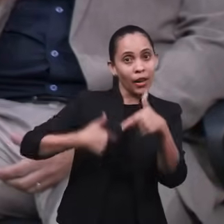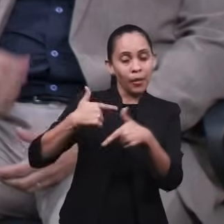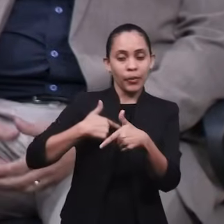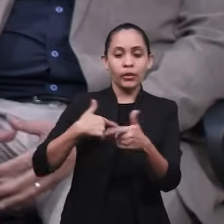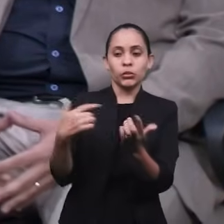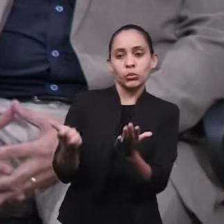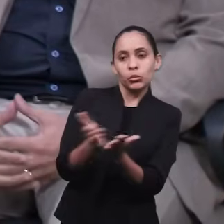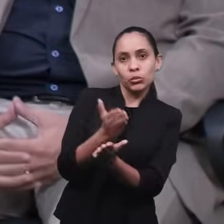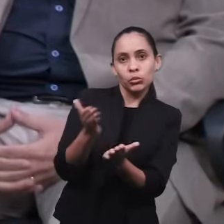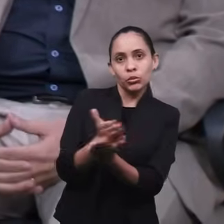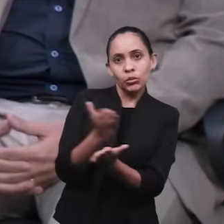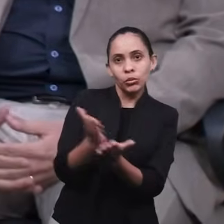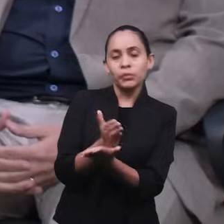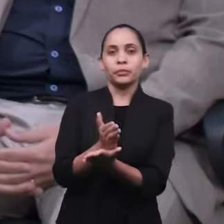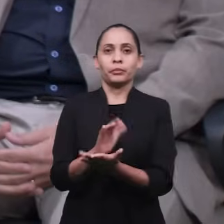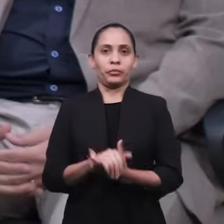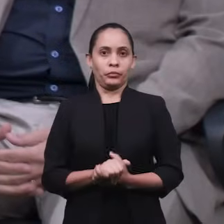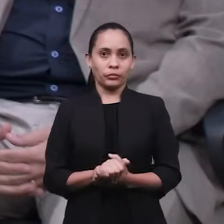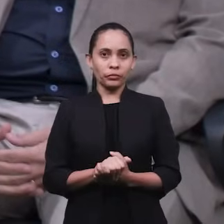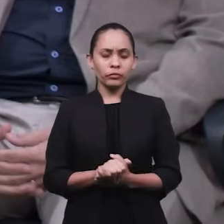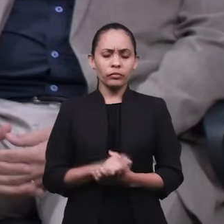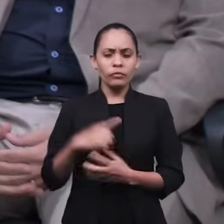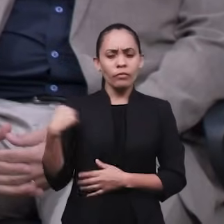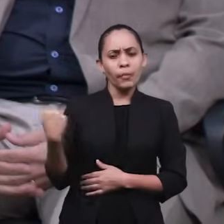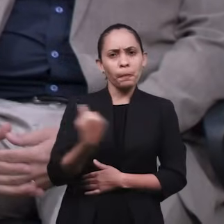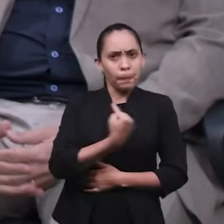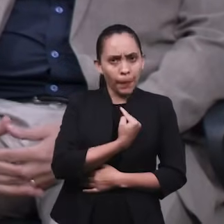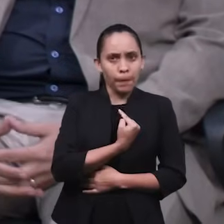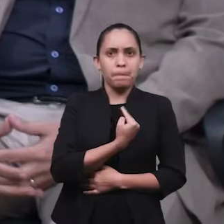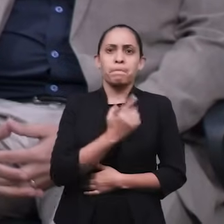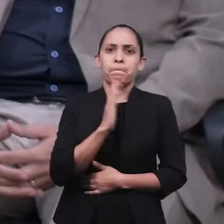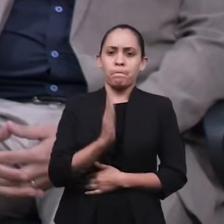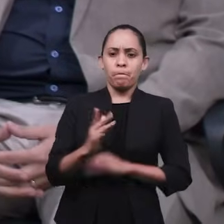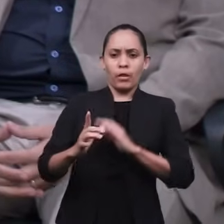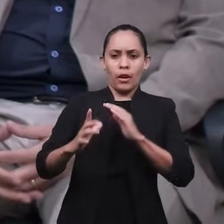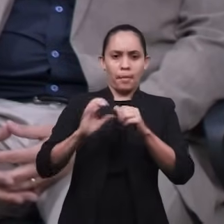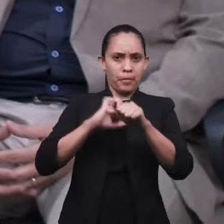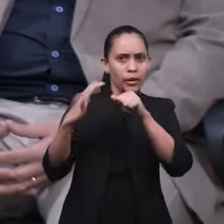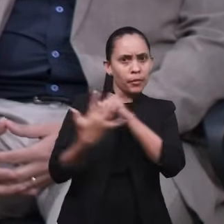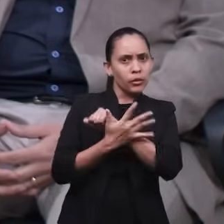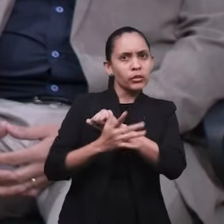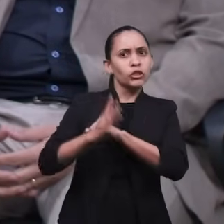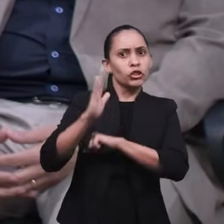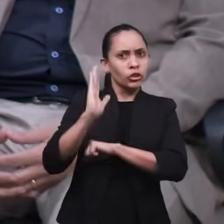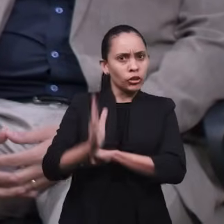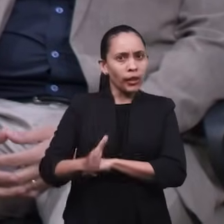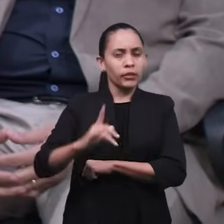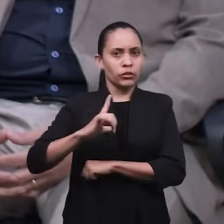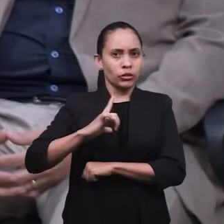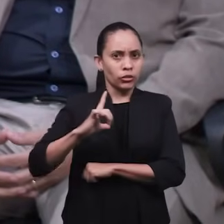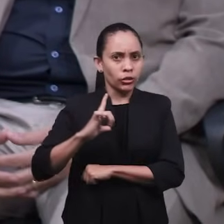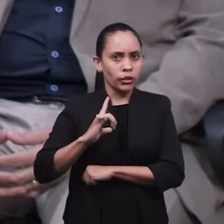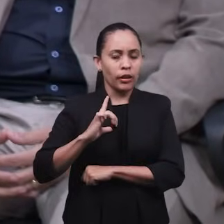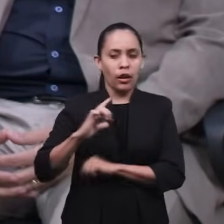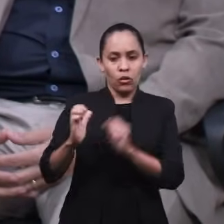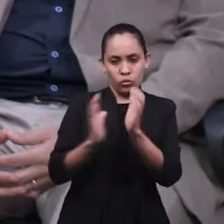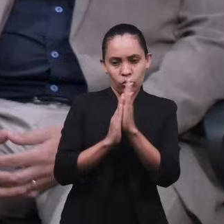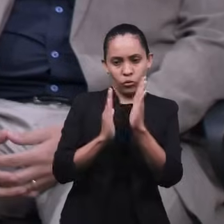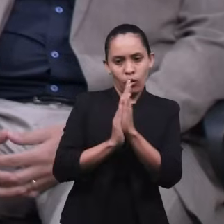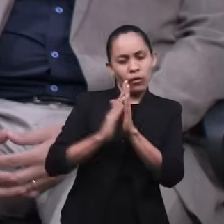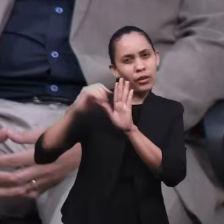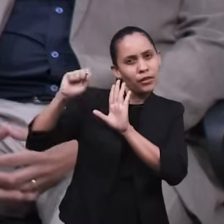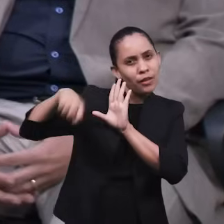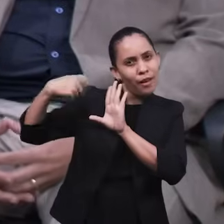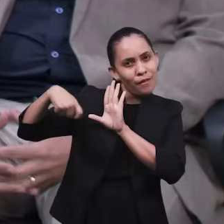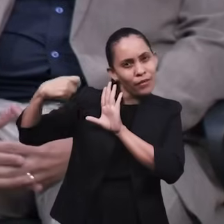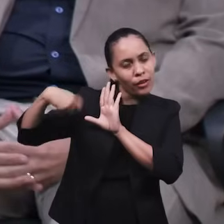da coletânea. E quando a pandemia começou, nós já tínhamos alguns louvores gravados